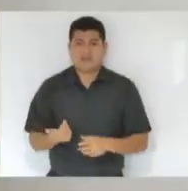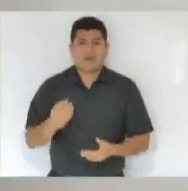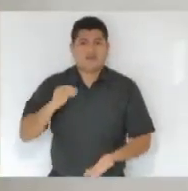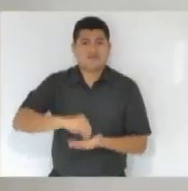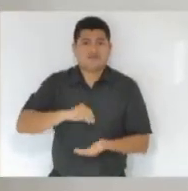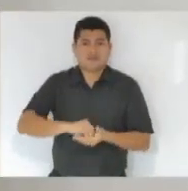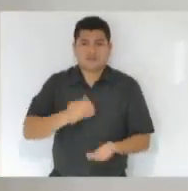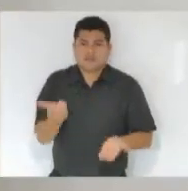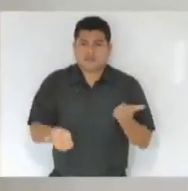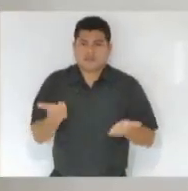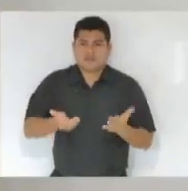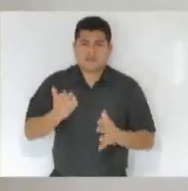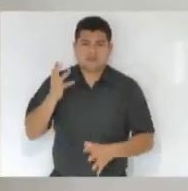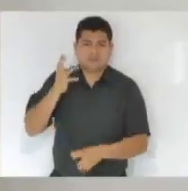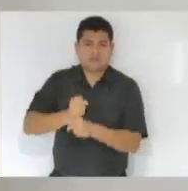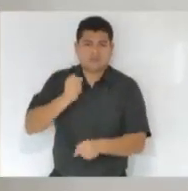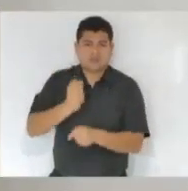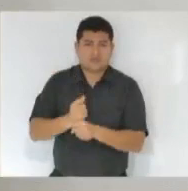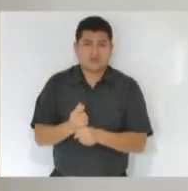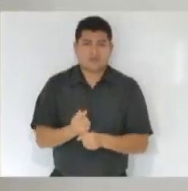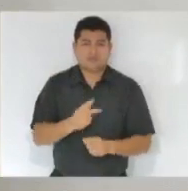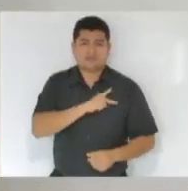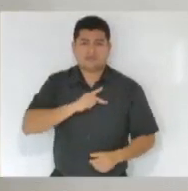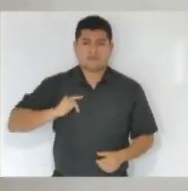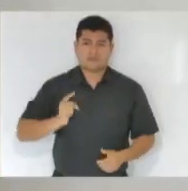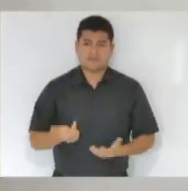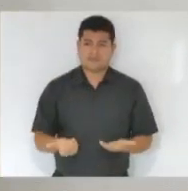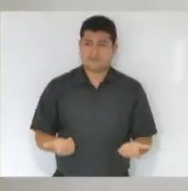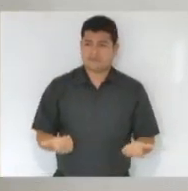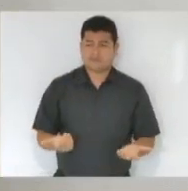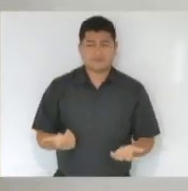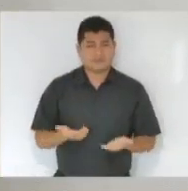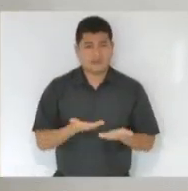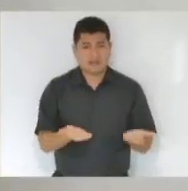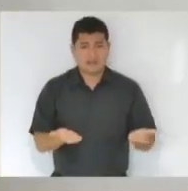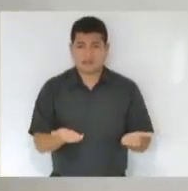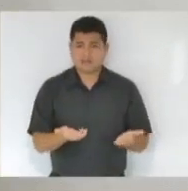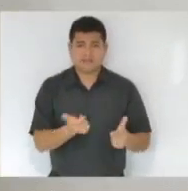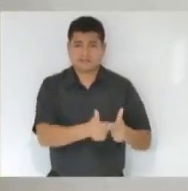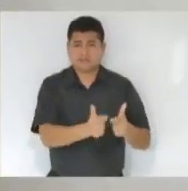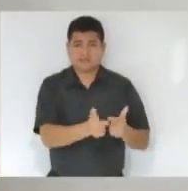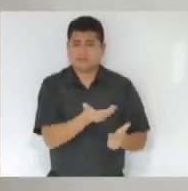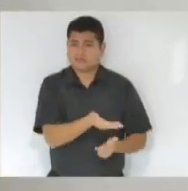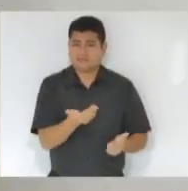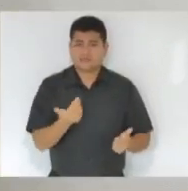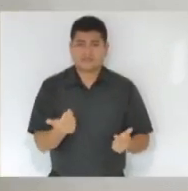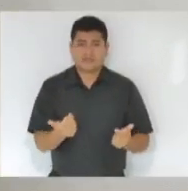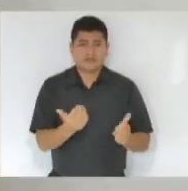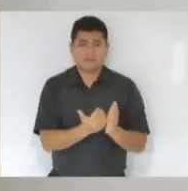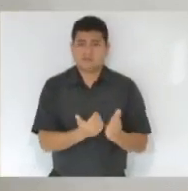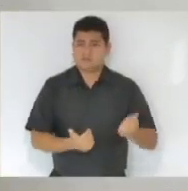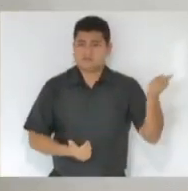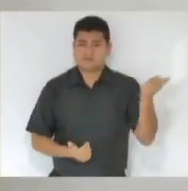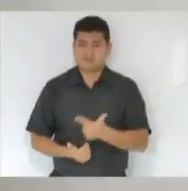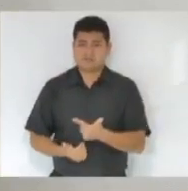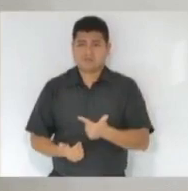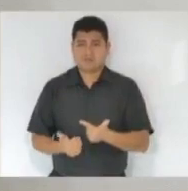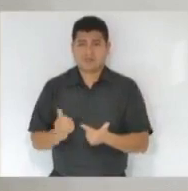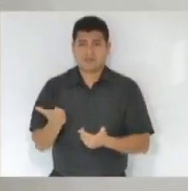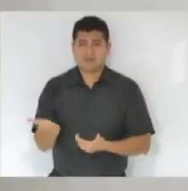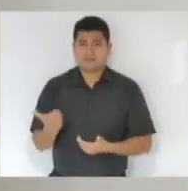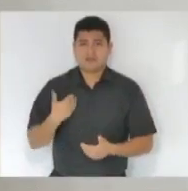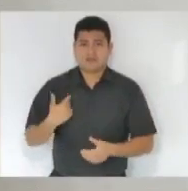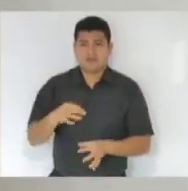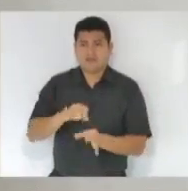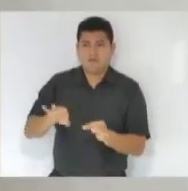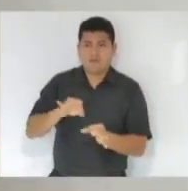os sintomas e o outro é a causa. É quando, por exemplo, um órgão vem aqui e reclama dos seus repasses, mas nós não estamos